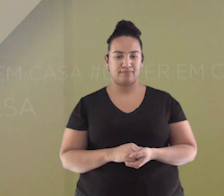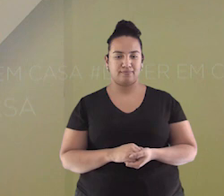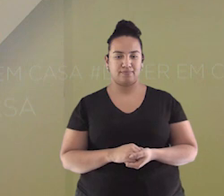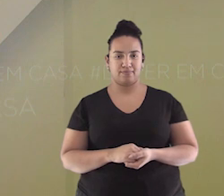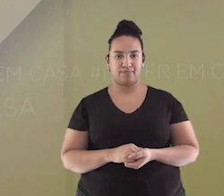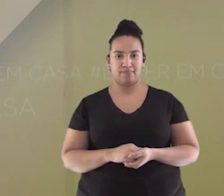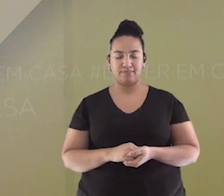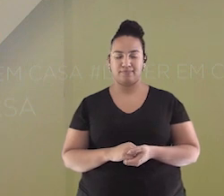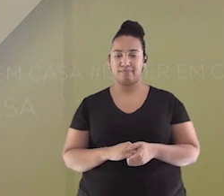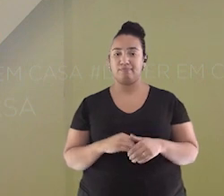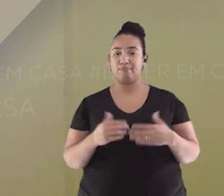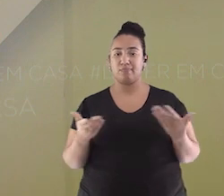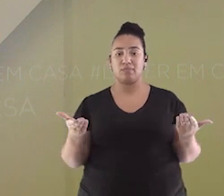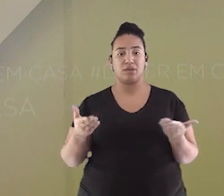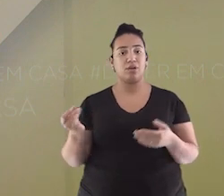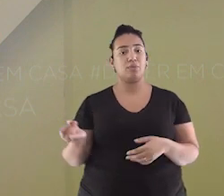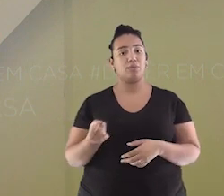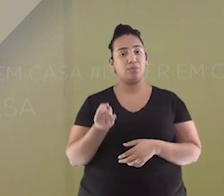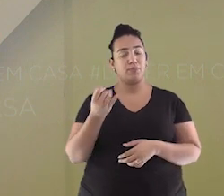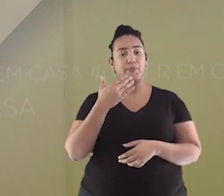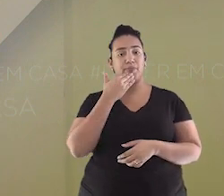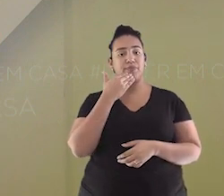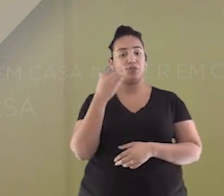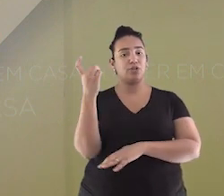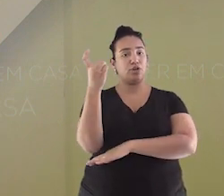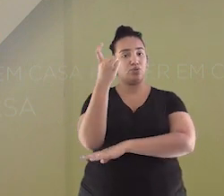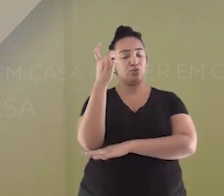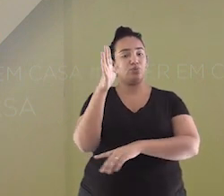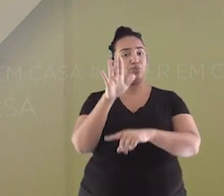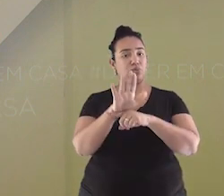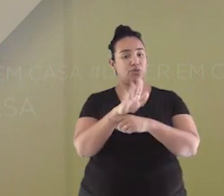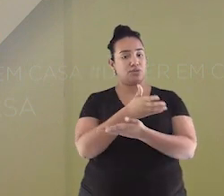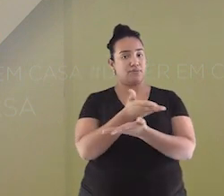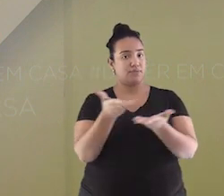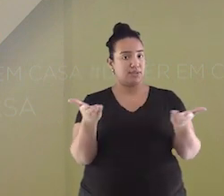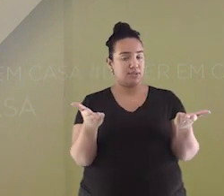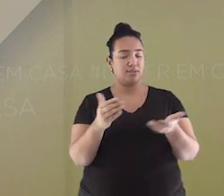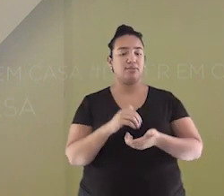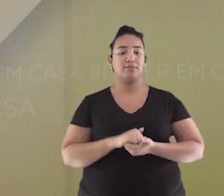Pessoal, nessa hora é importante vocês chamarem um adulto, tá? Para ajudar